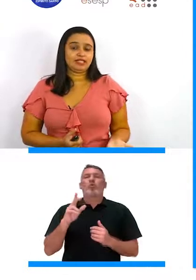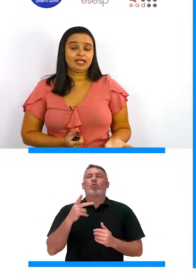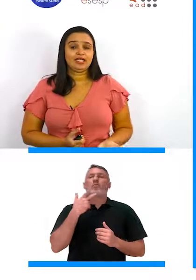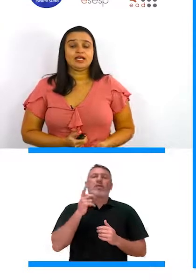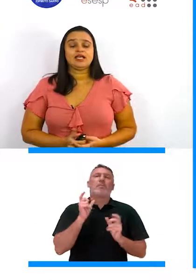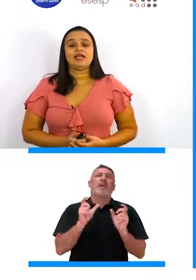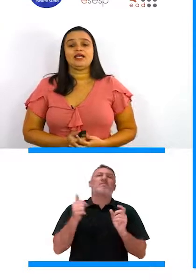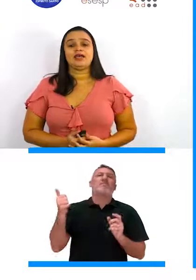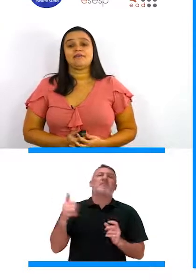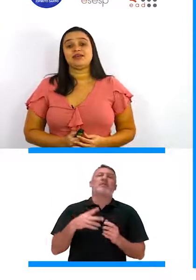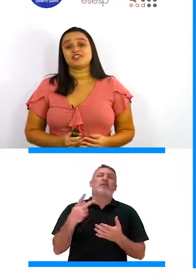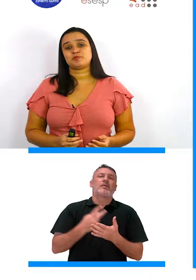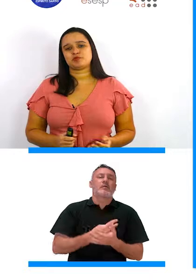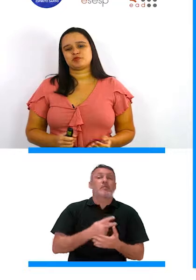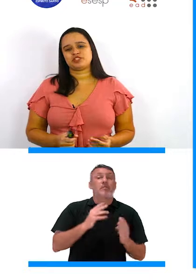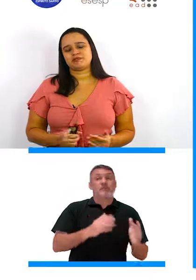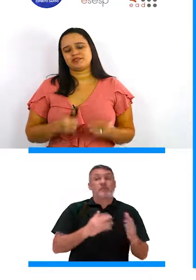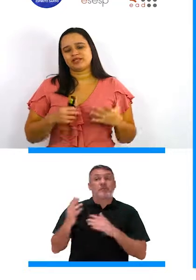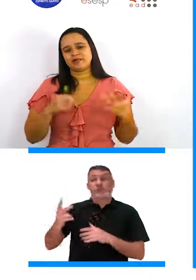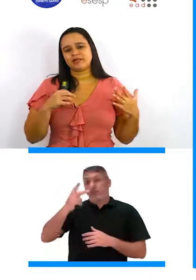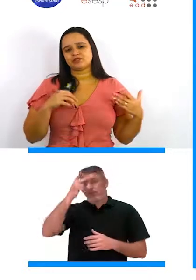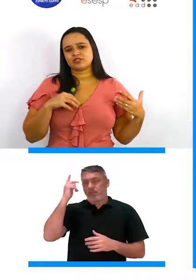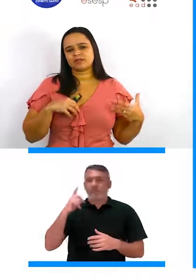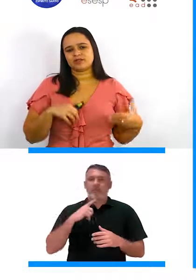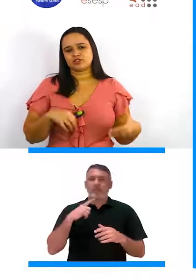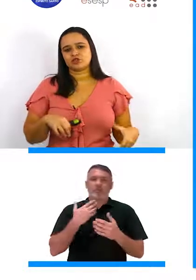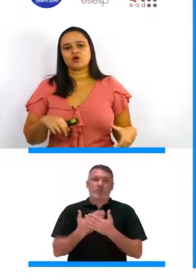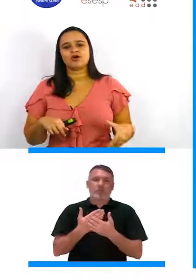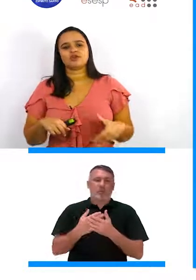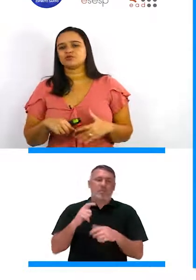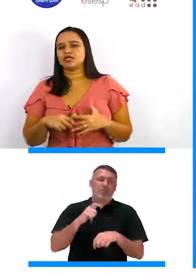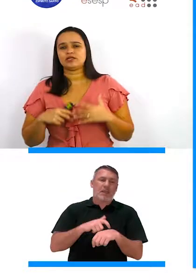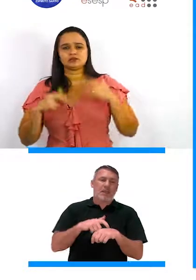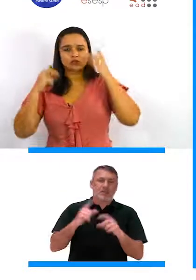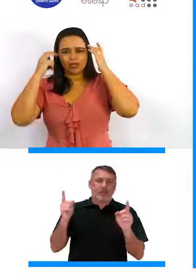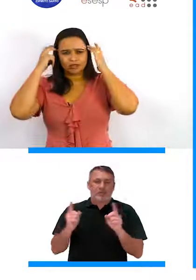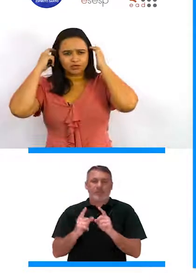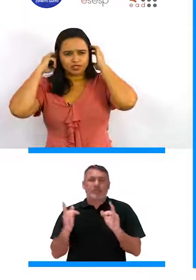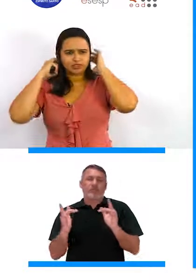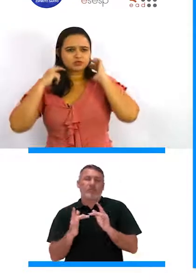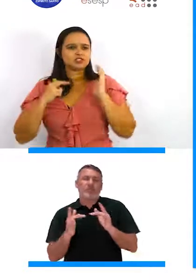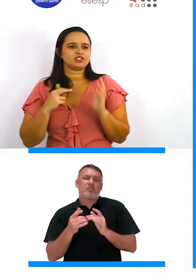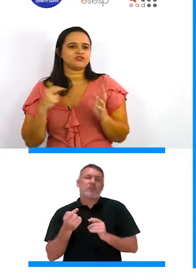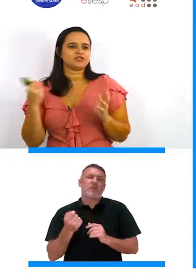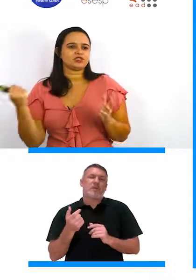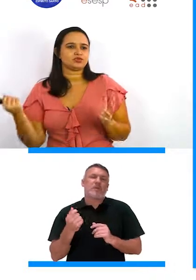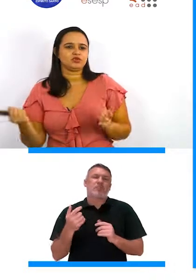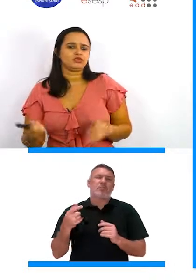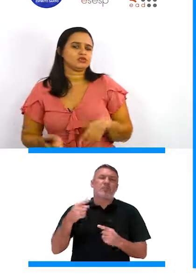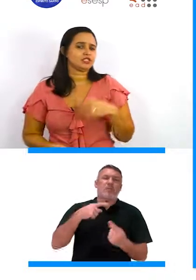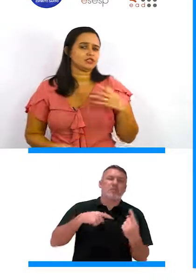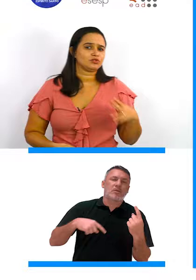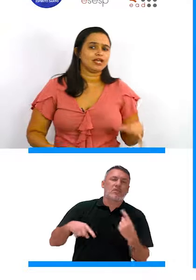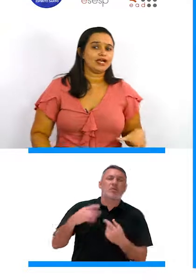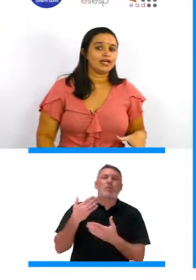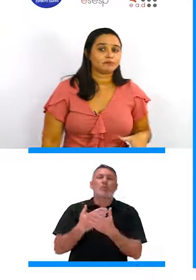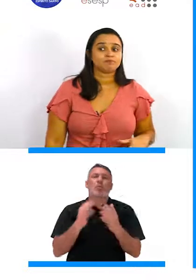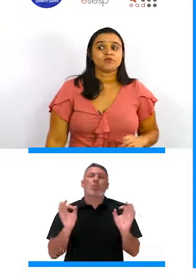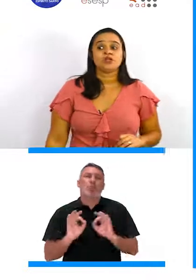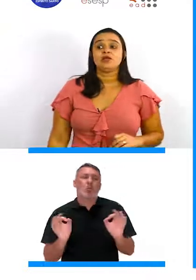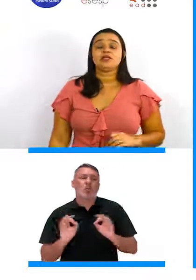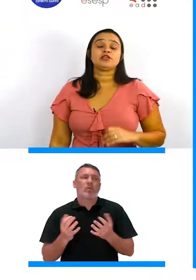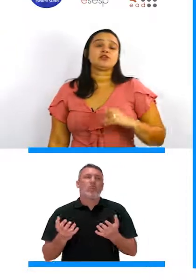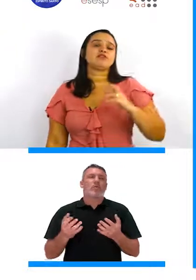problema, né? Mas as pessoas que passaram menos tempo na escola, estudaram só 4 anos durante a vida toda, ou nem